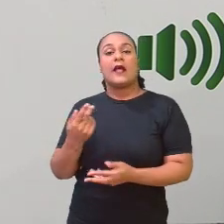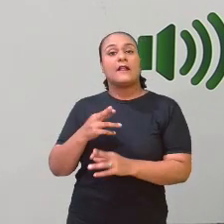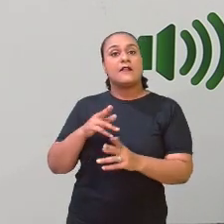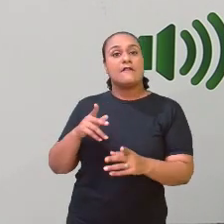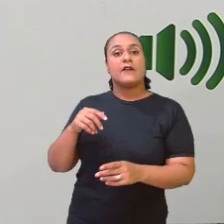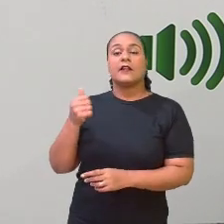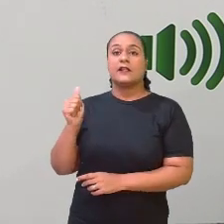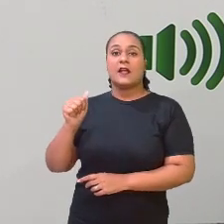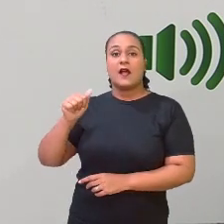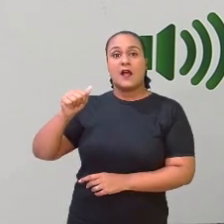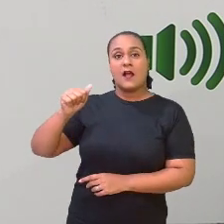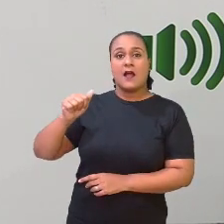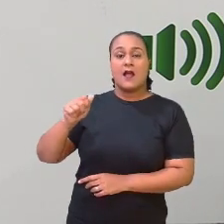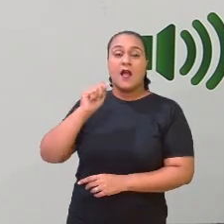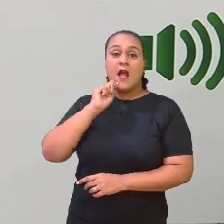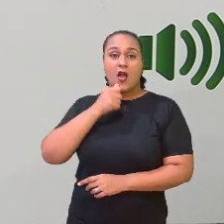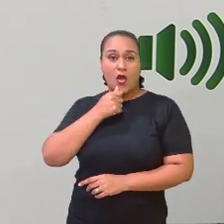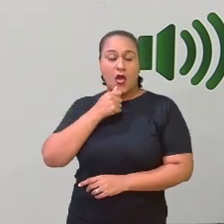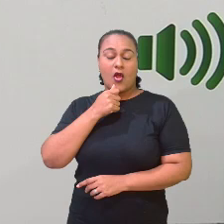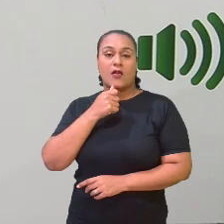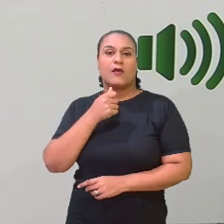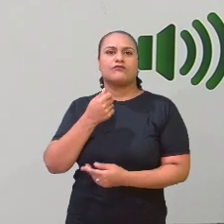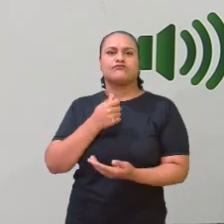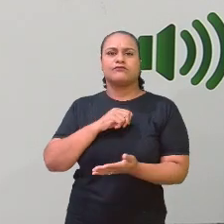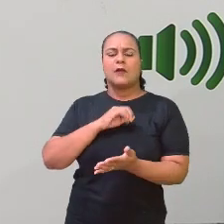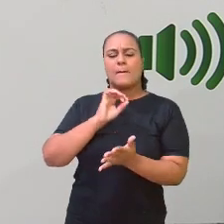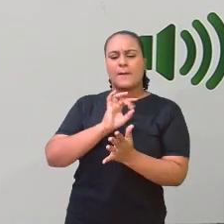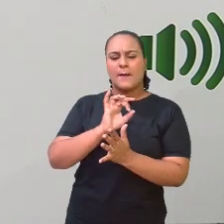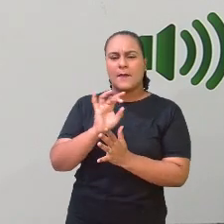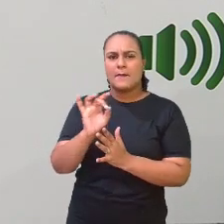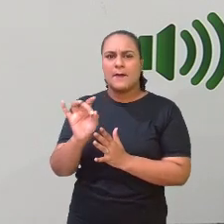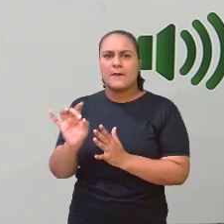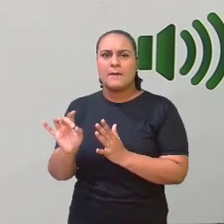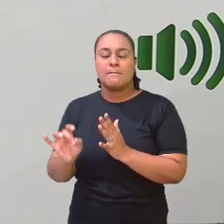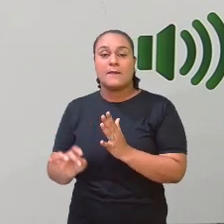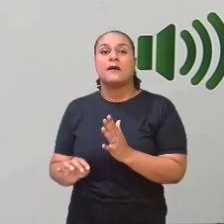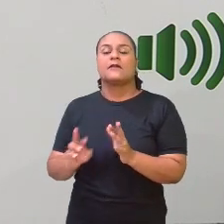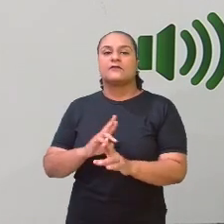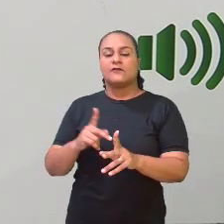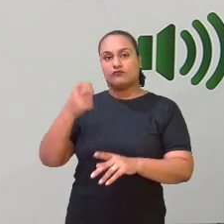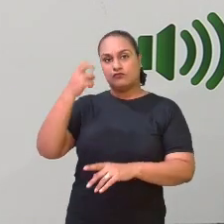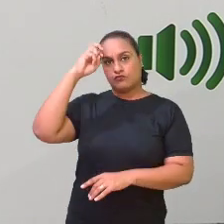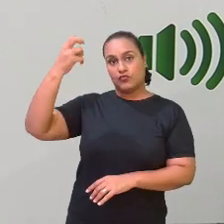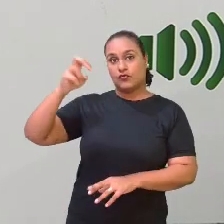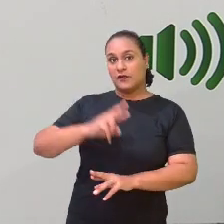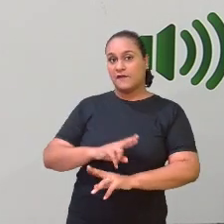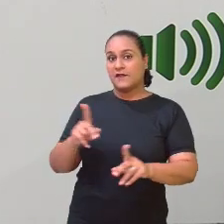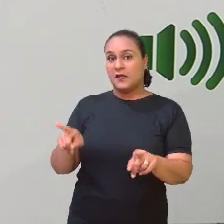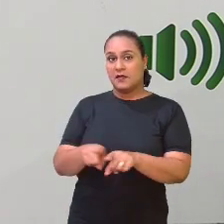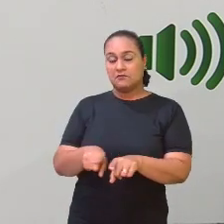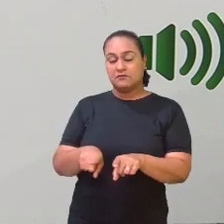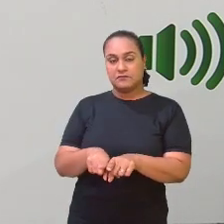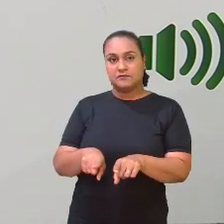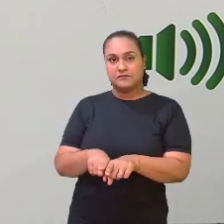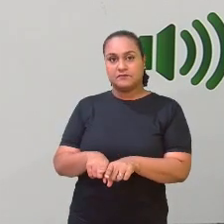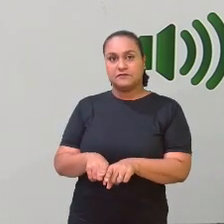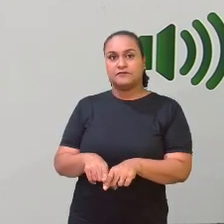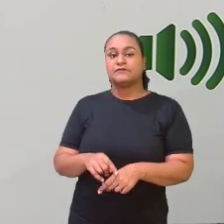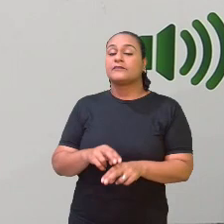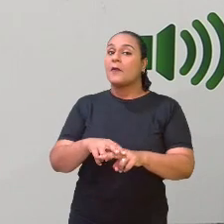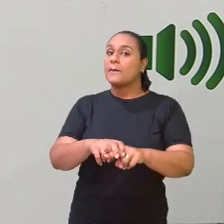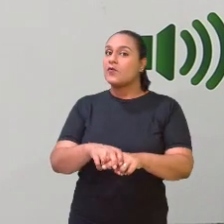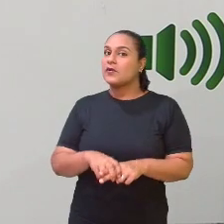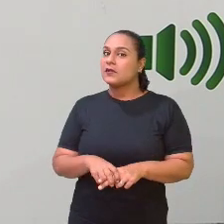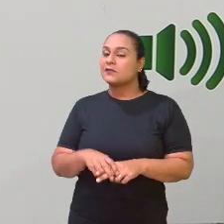do angolano, do queniano, do angolano. Então, são pessoas diferenciadas, com culturas diferenciadas, né? Então, por isso que a gente